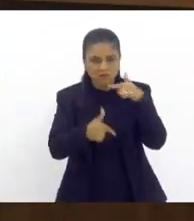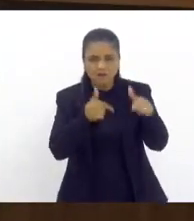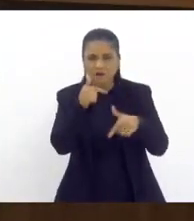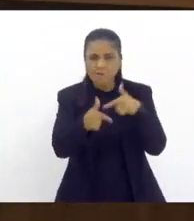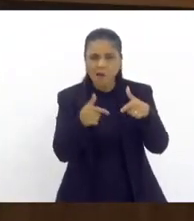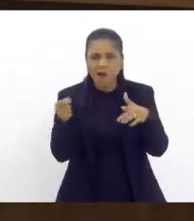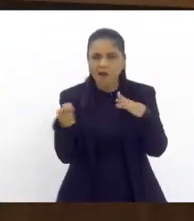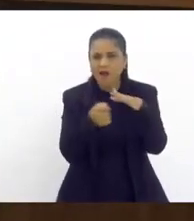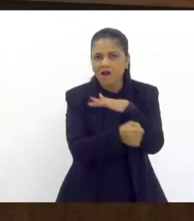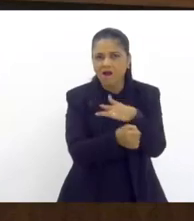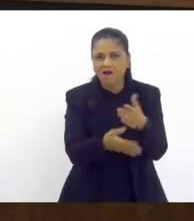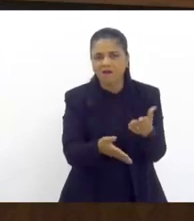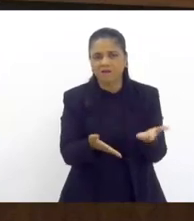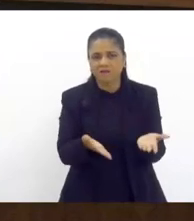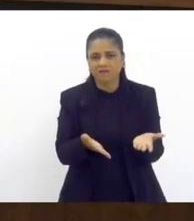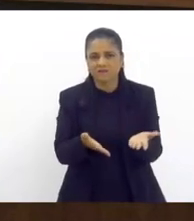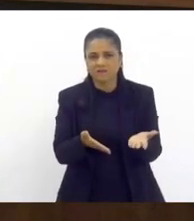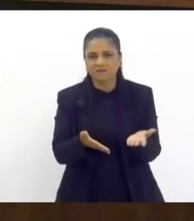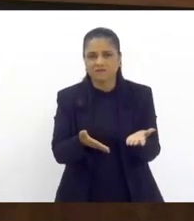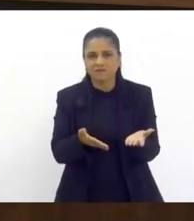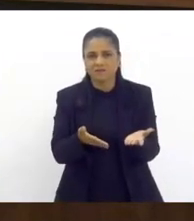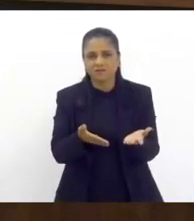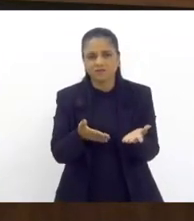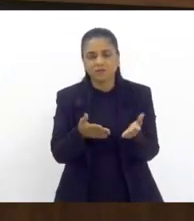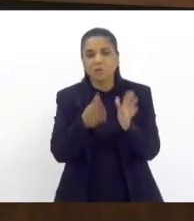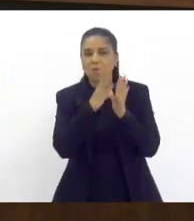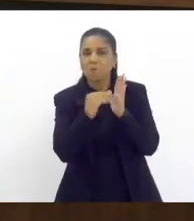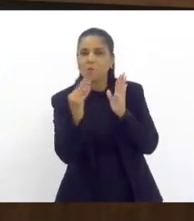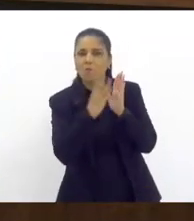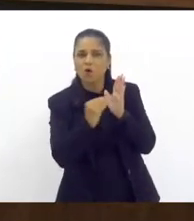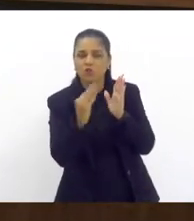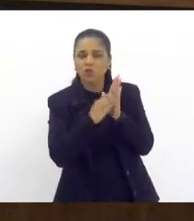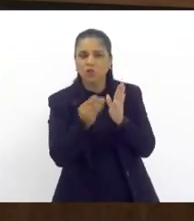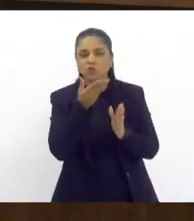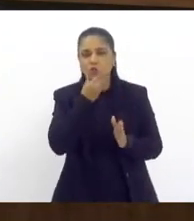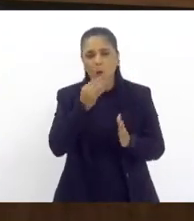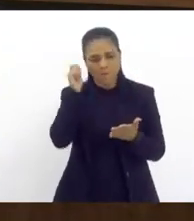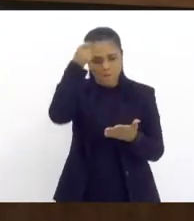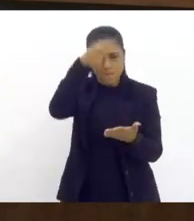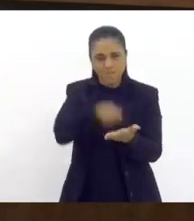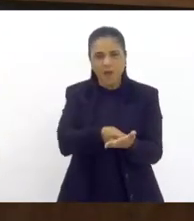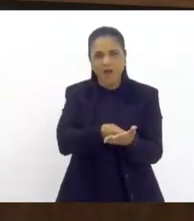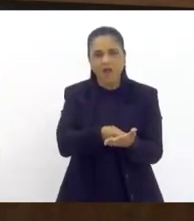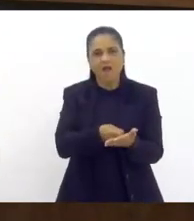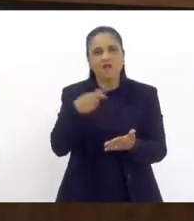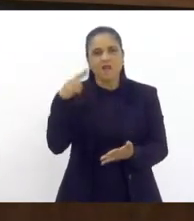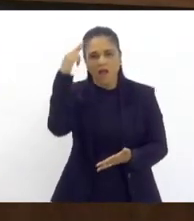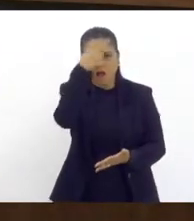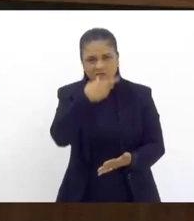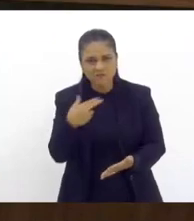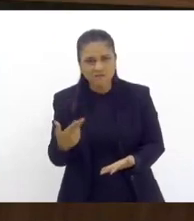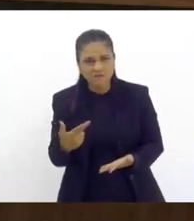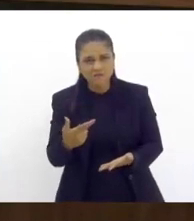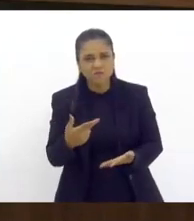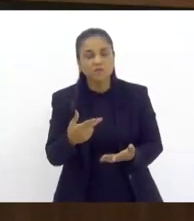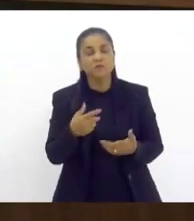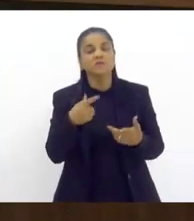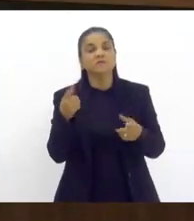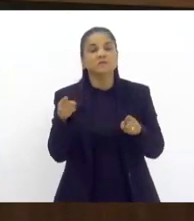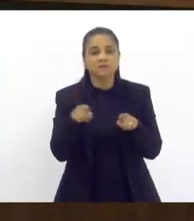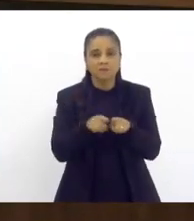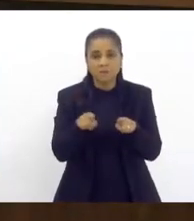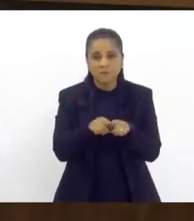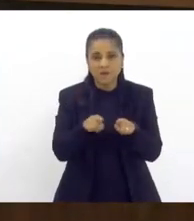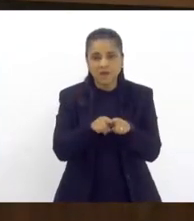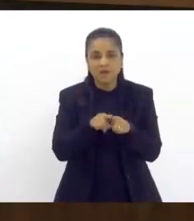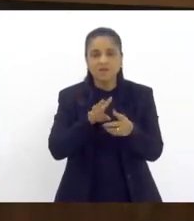que reproduz a lógica do machismo e do racismo. Mas aí também trazer um elemento que é central